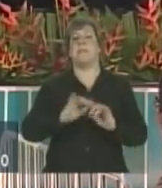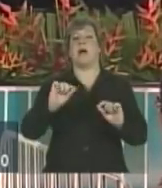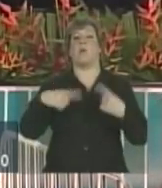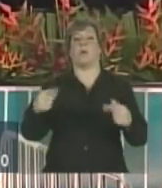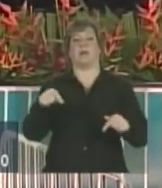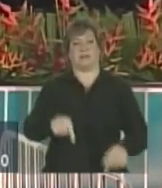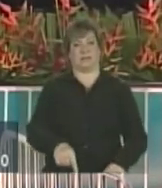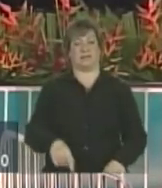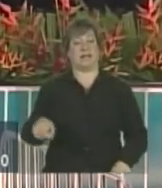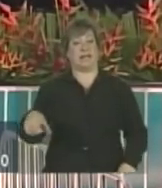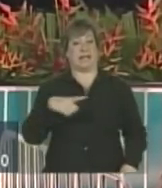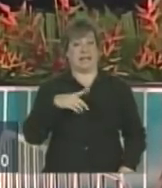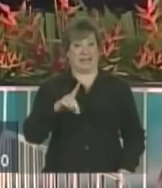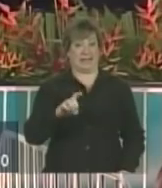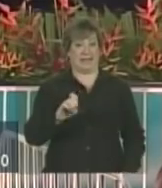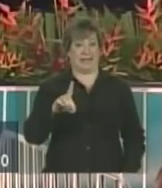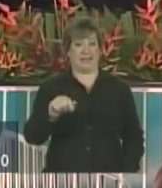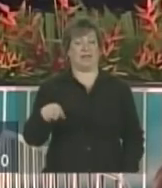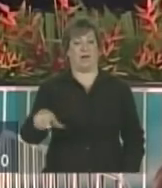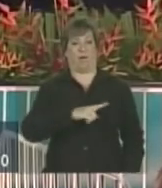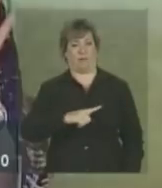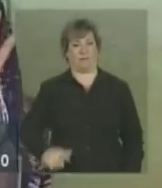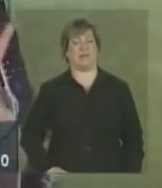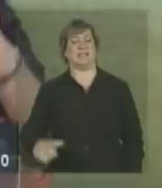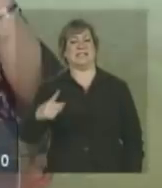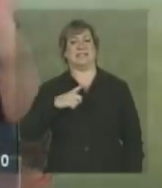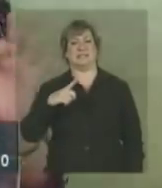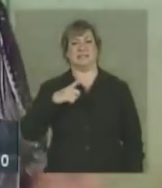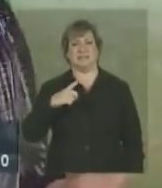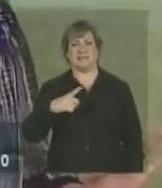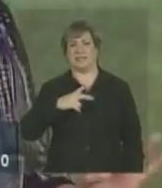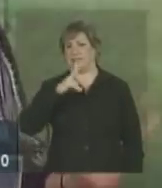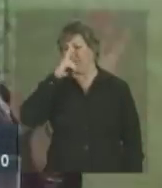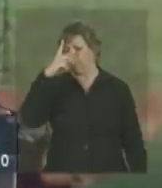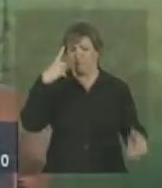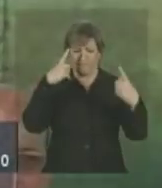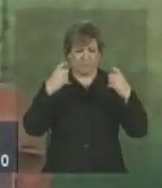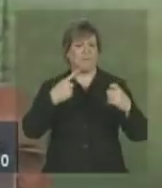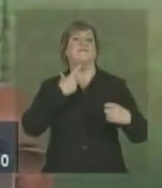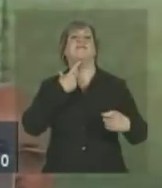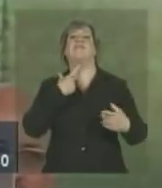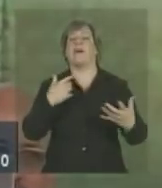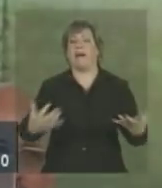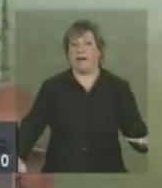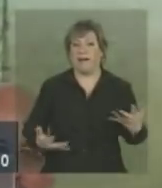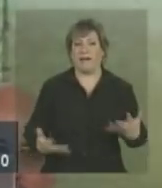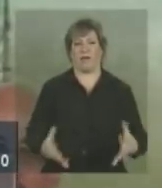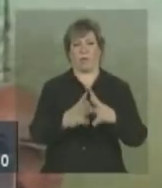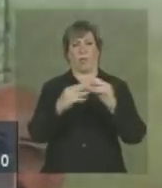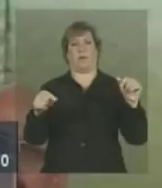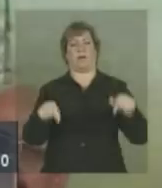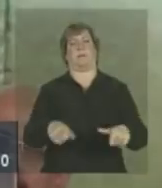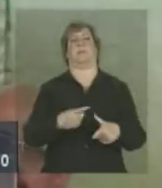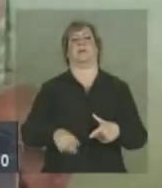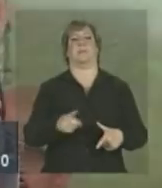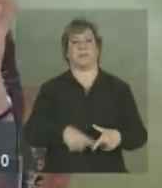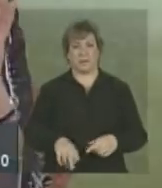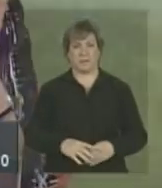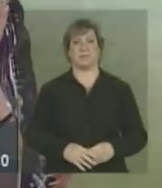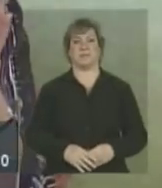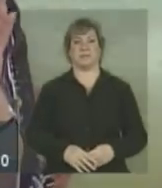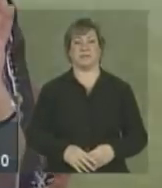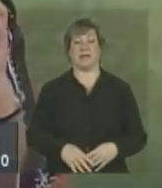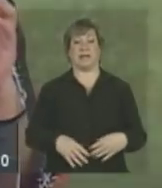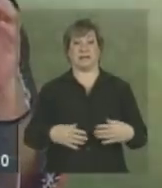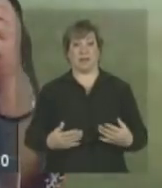uma verdadeira fúria por resolver este problema. E era